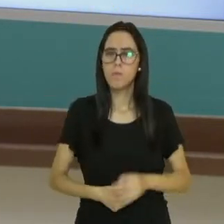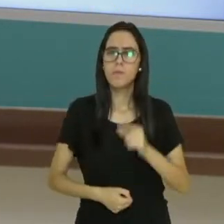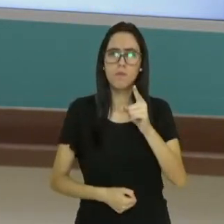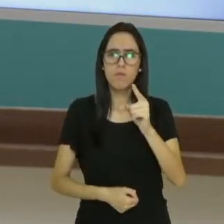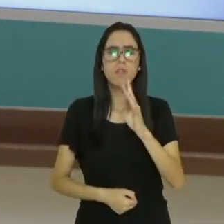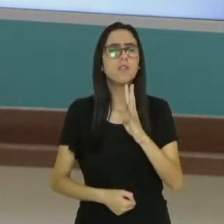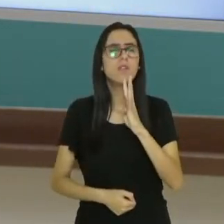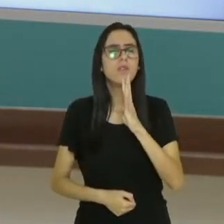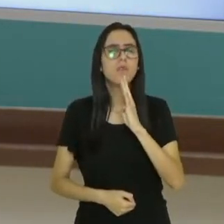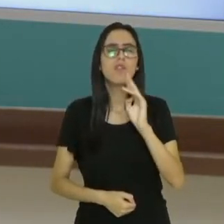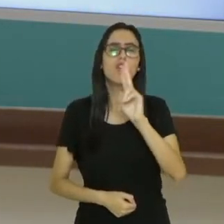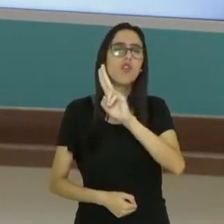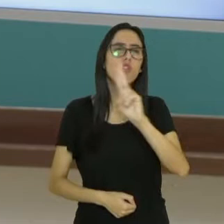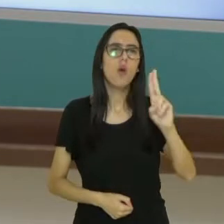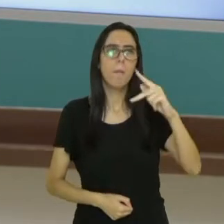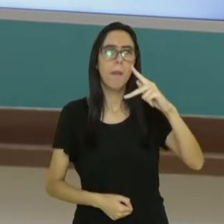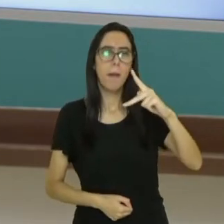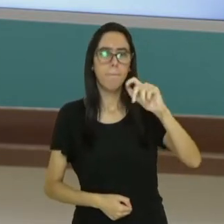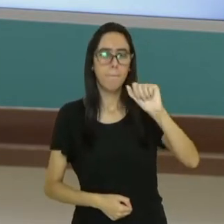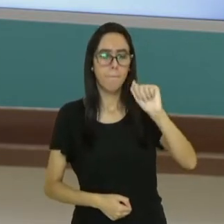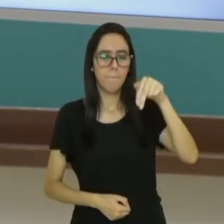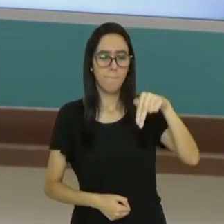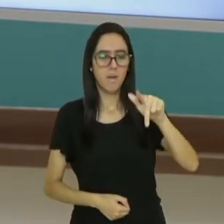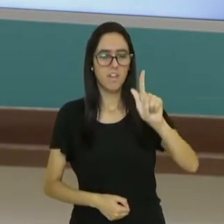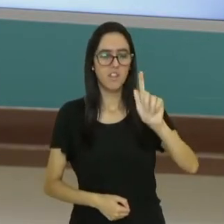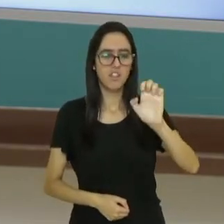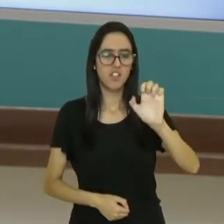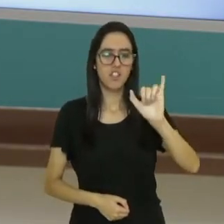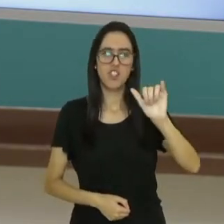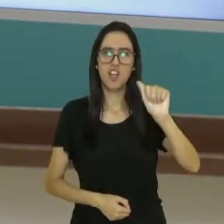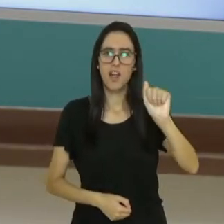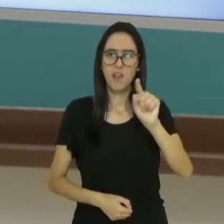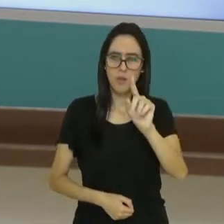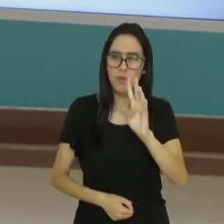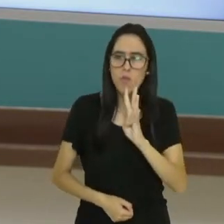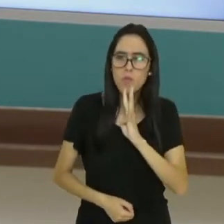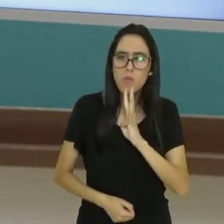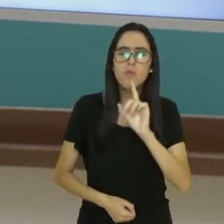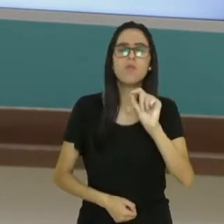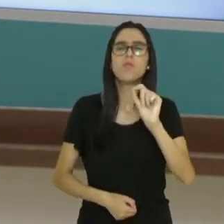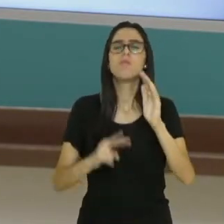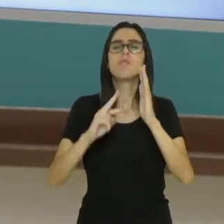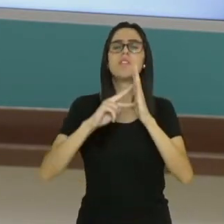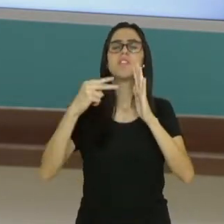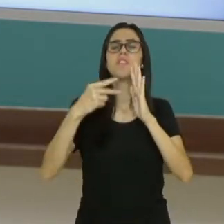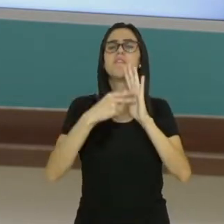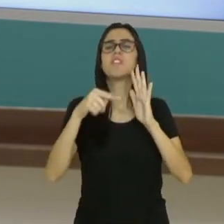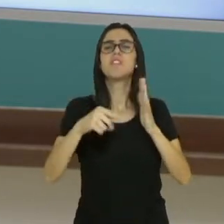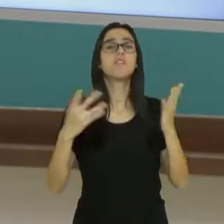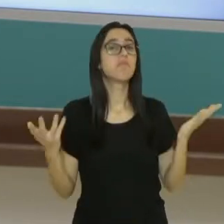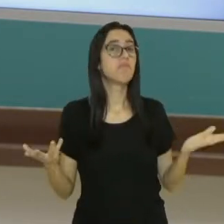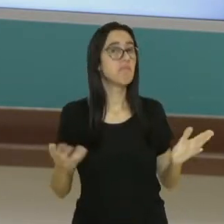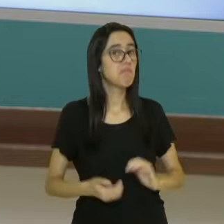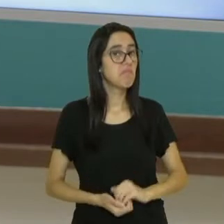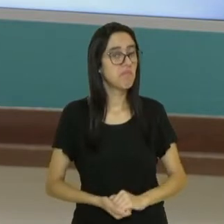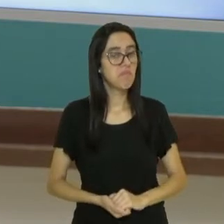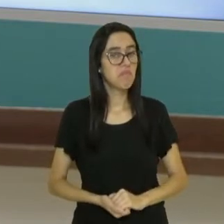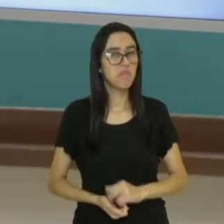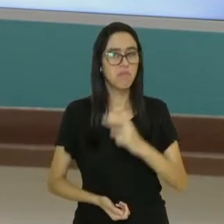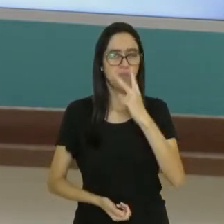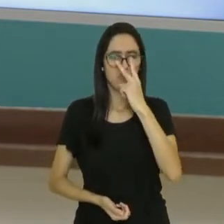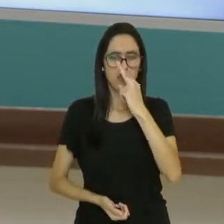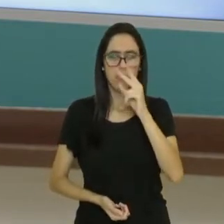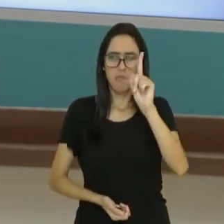em Pangeia? Já ouviu essa palavrinha? Sabe o significado desse nome? Será que tem a ver